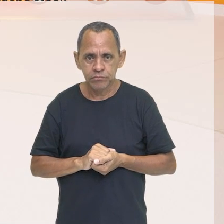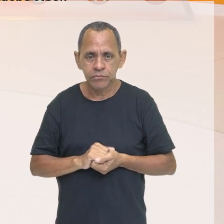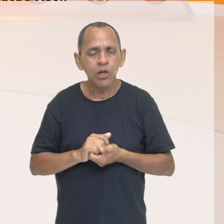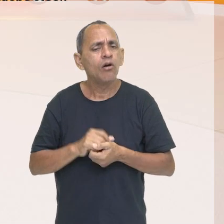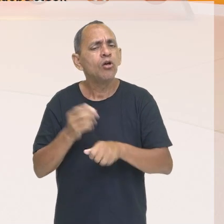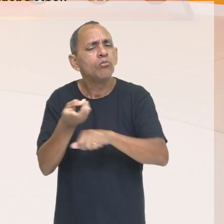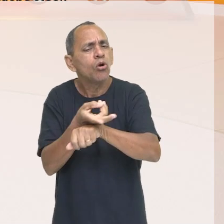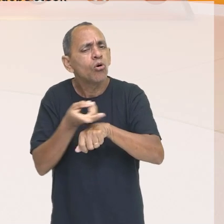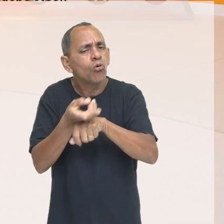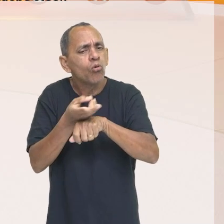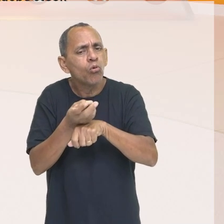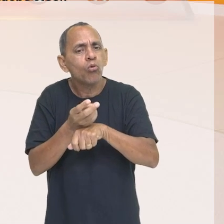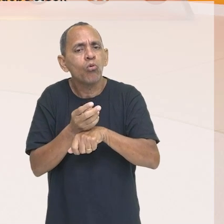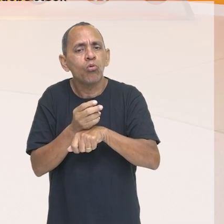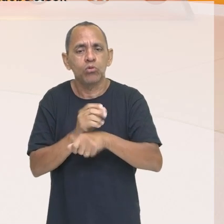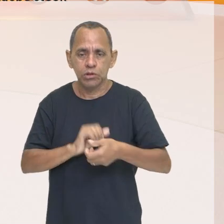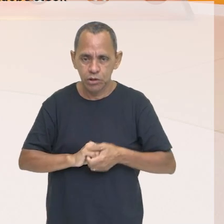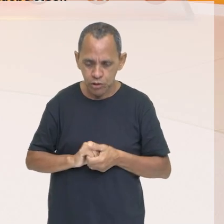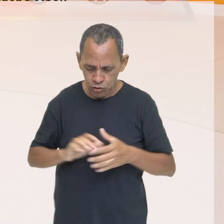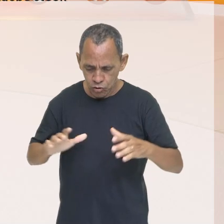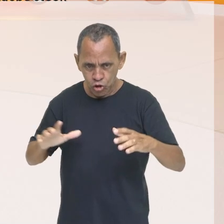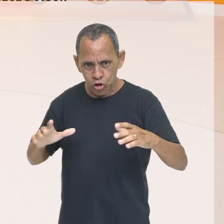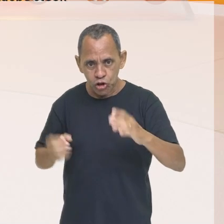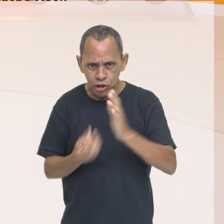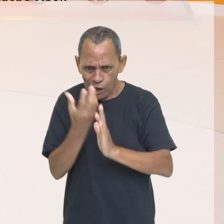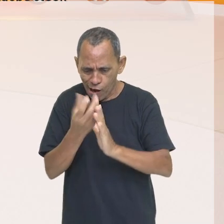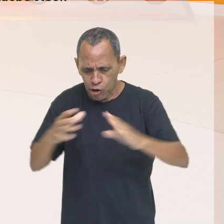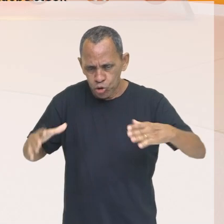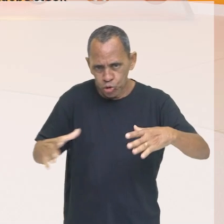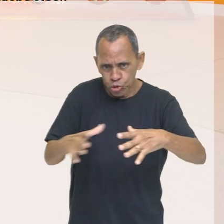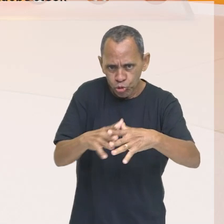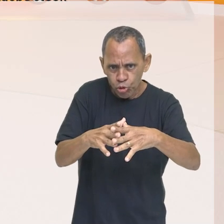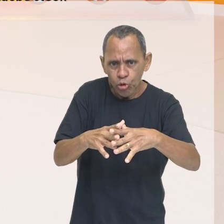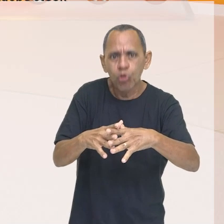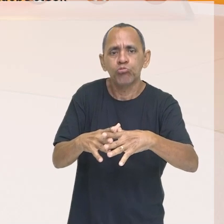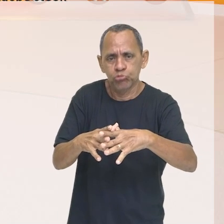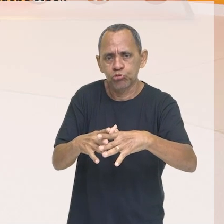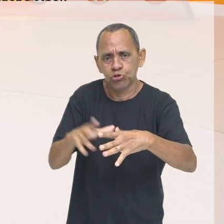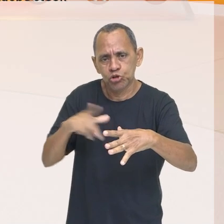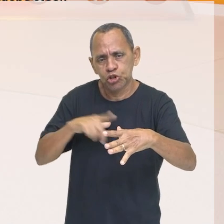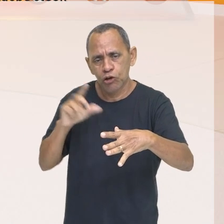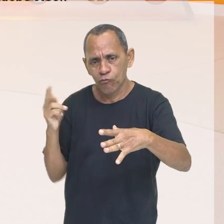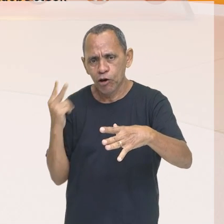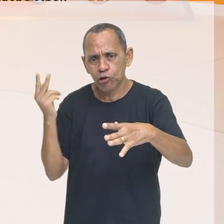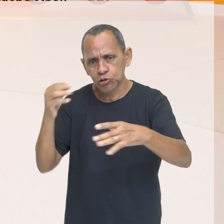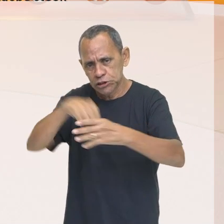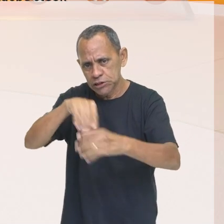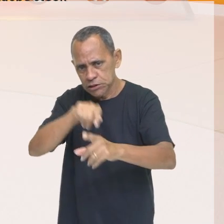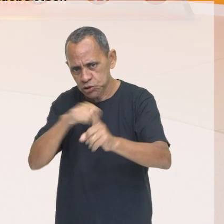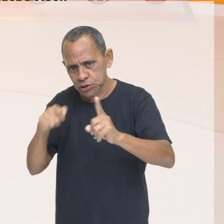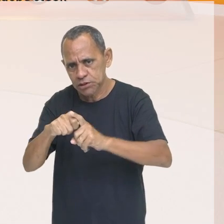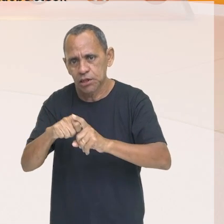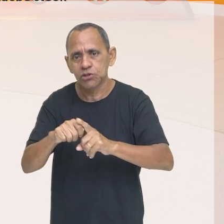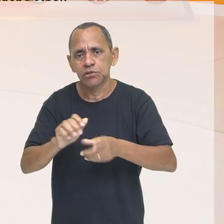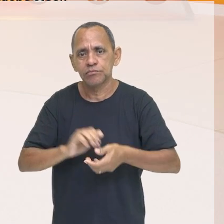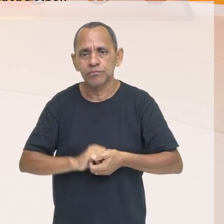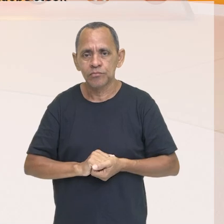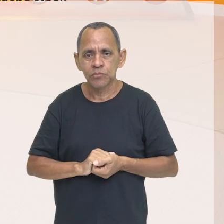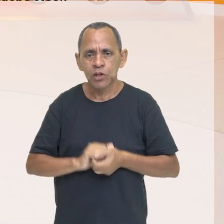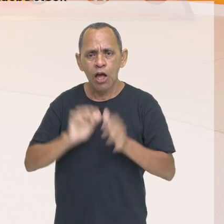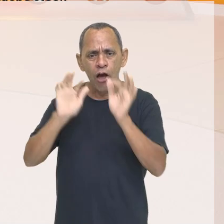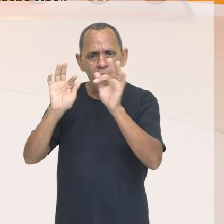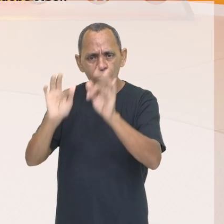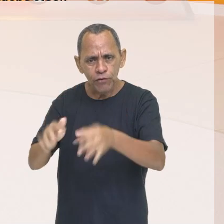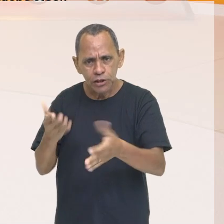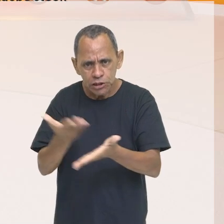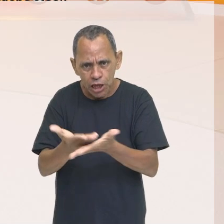buscam se fortalecer e ser reconhecido na sociedade, como cidadãos. certo? Muito bem, então a gente fica por